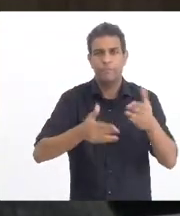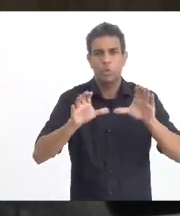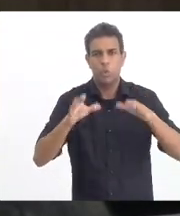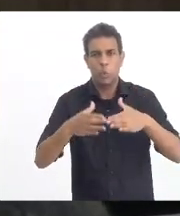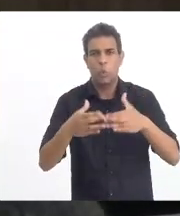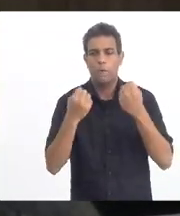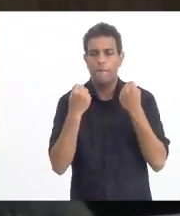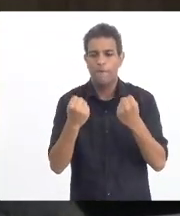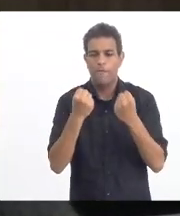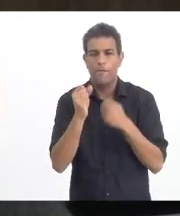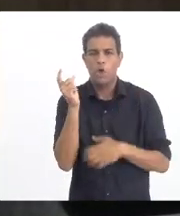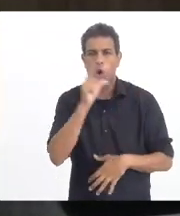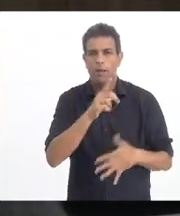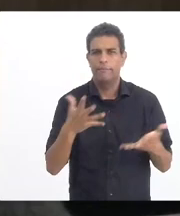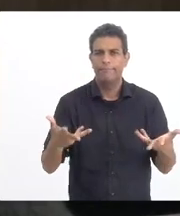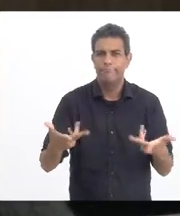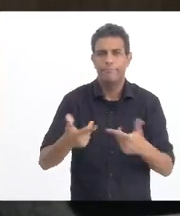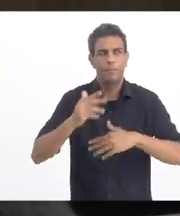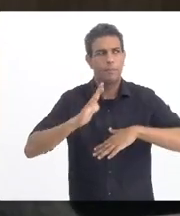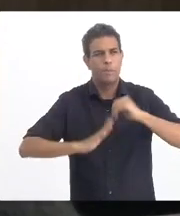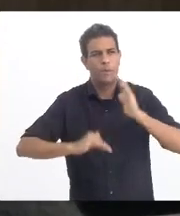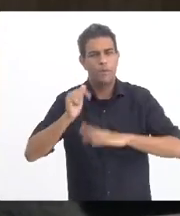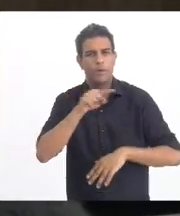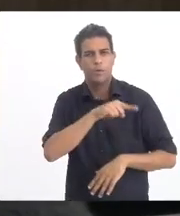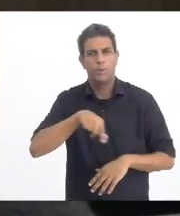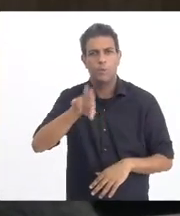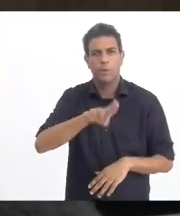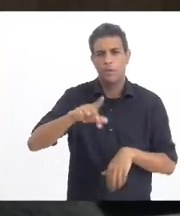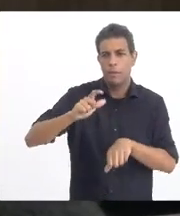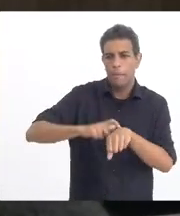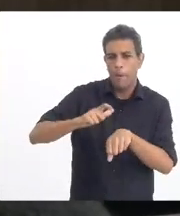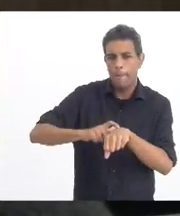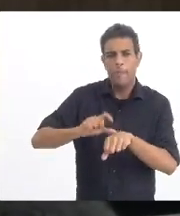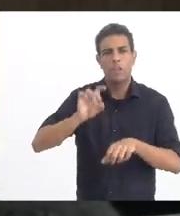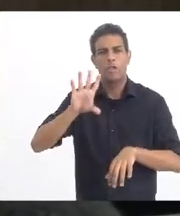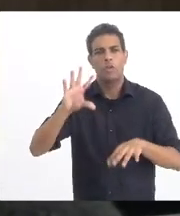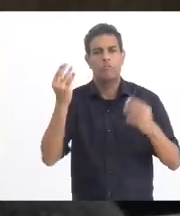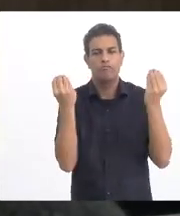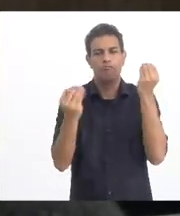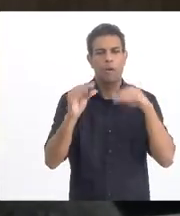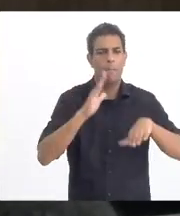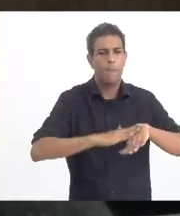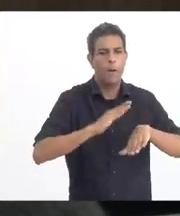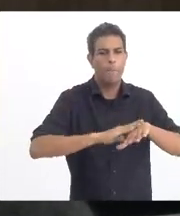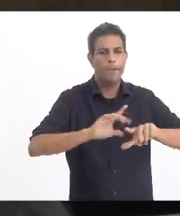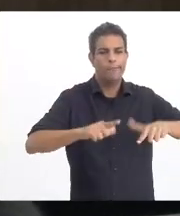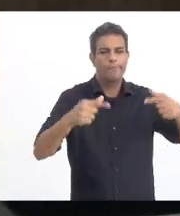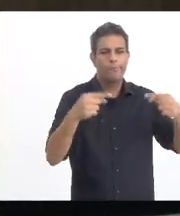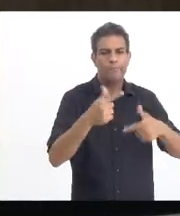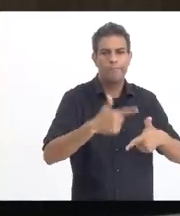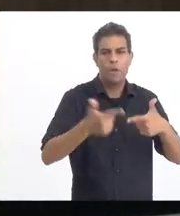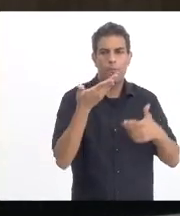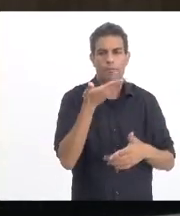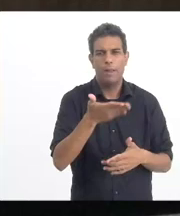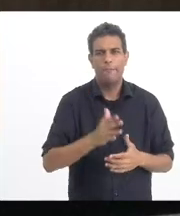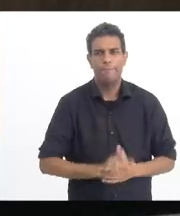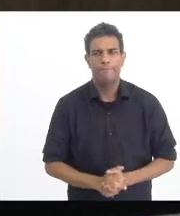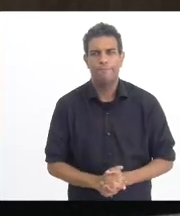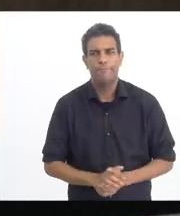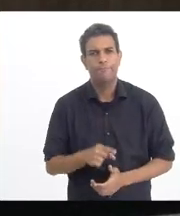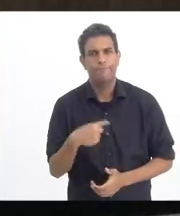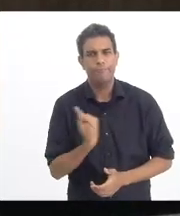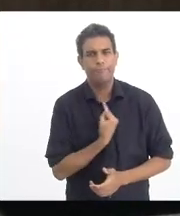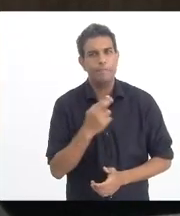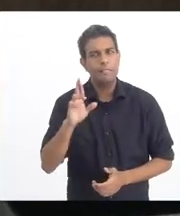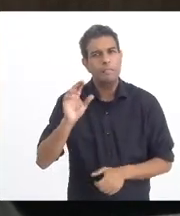motivada, mais qualificada. Então, se a gente usar o momento agora, só botando a culpa na recuperação fiscal, nós vamos